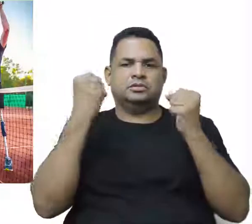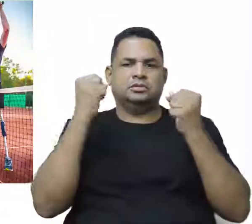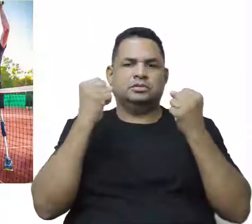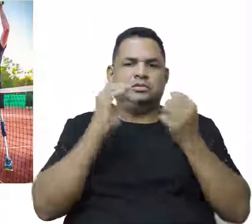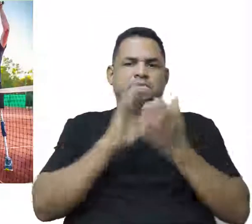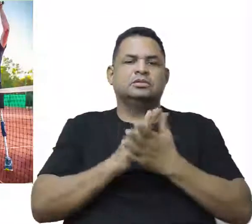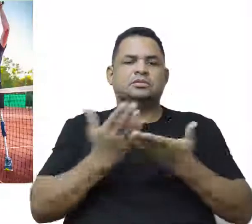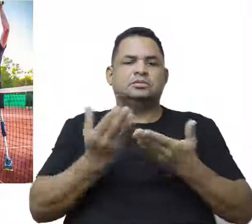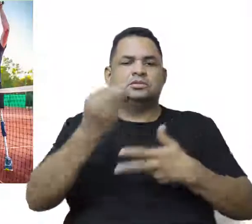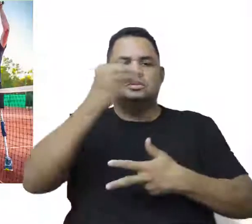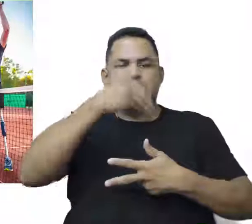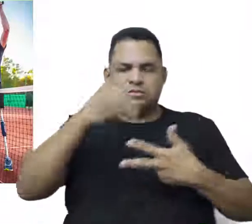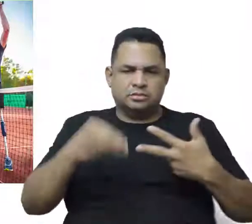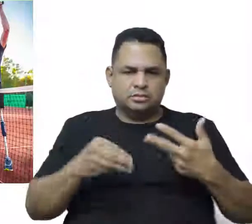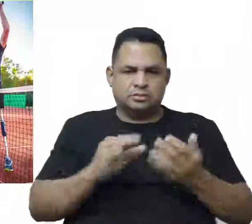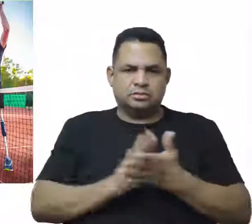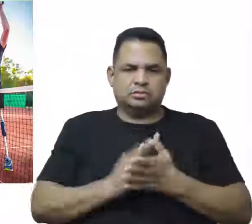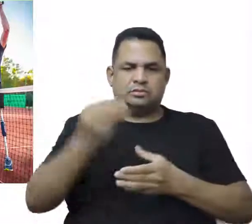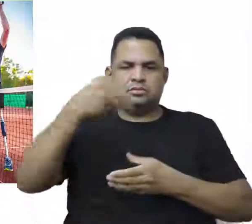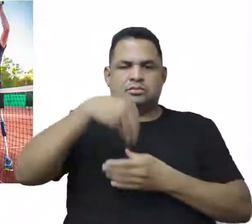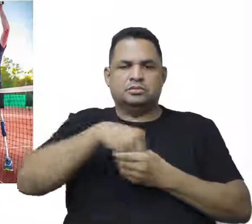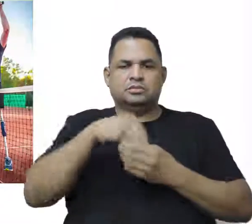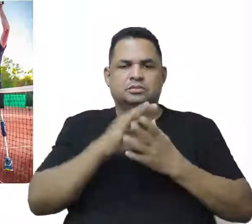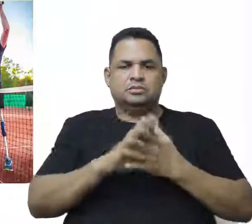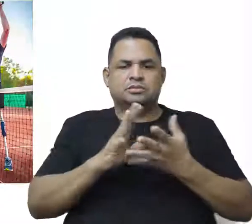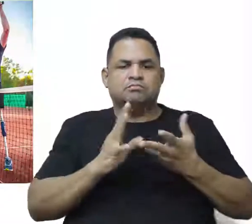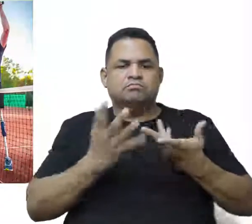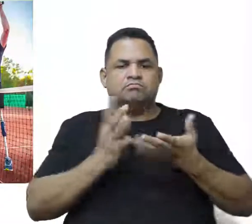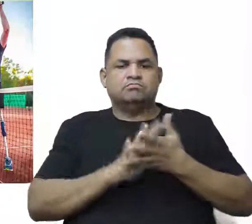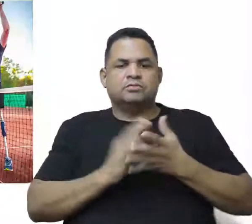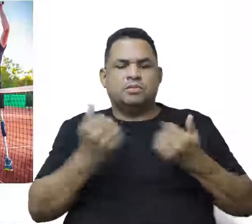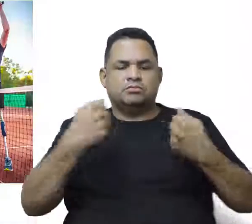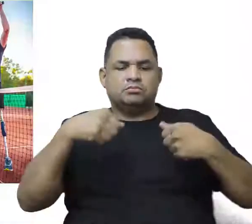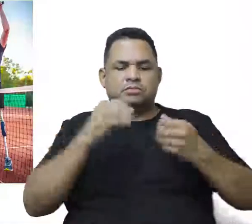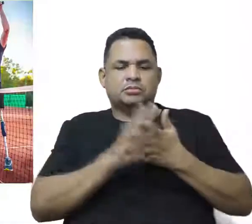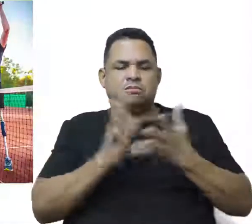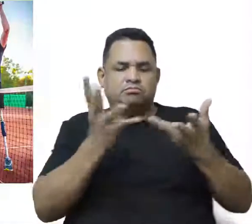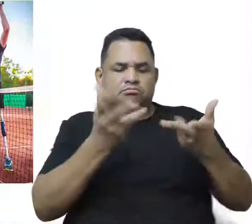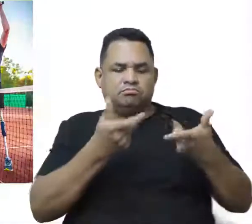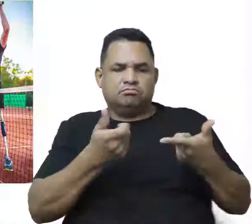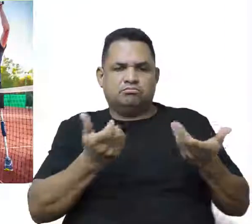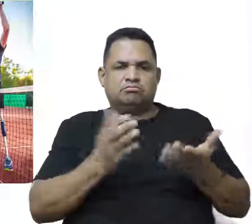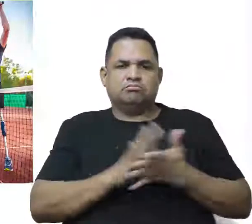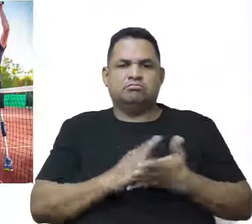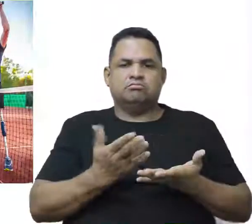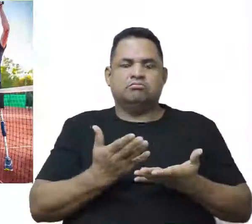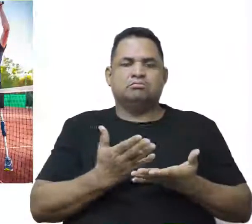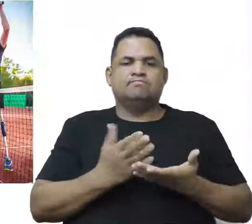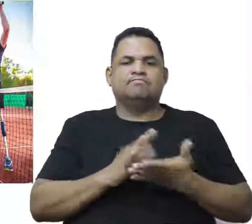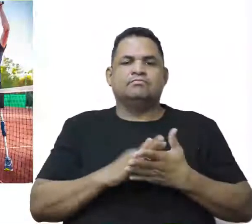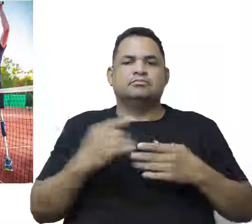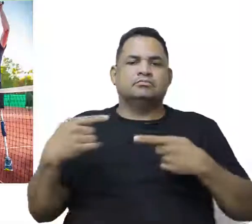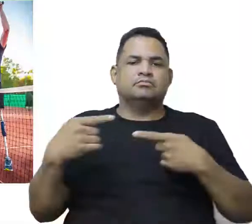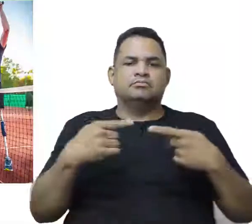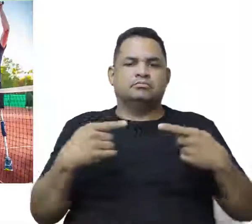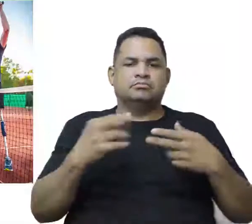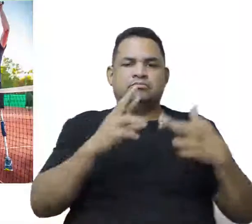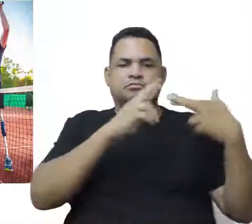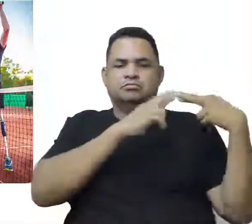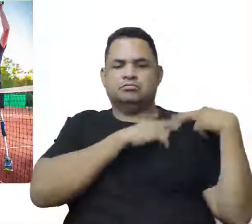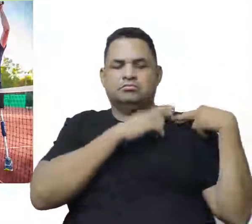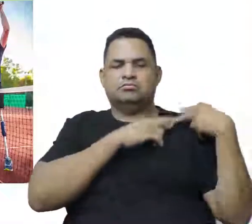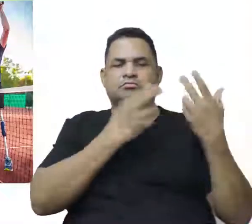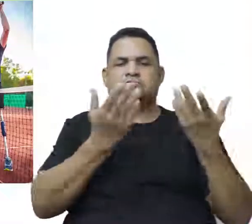ser cobrada no Enem, dentro de uma competência, de uma habilidade, ela não é à toa. Ela está relacionada com a